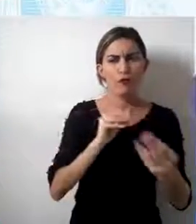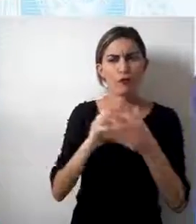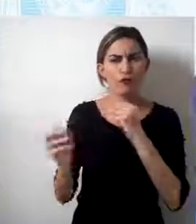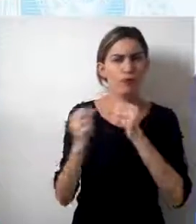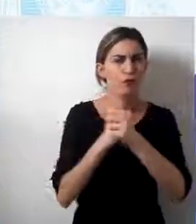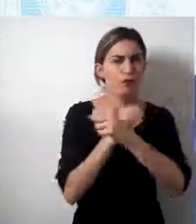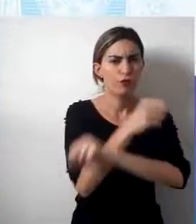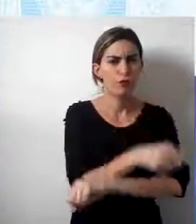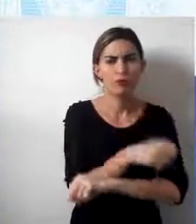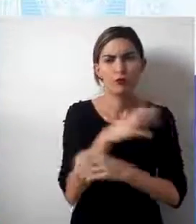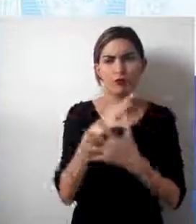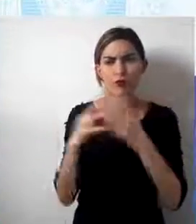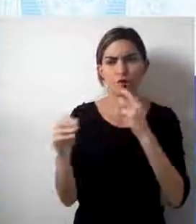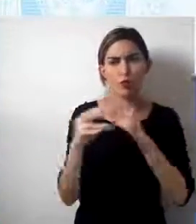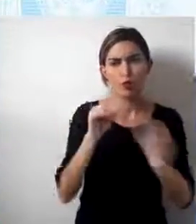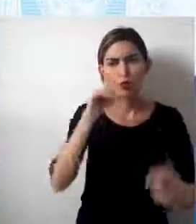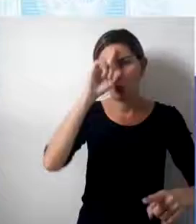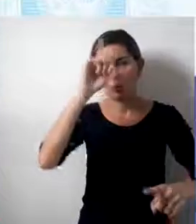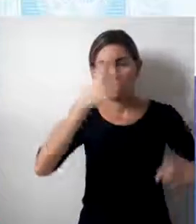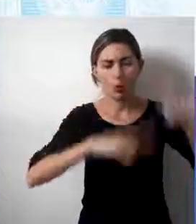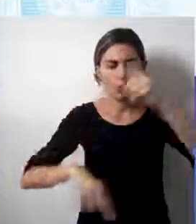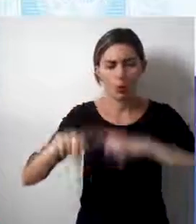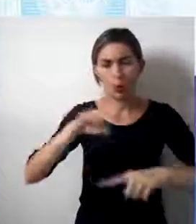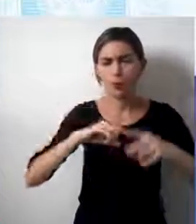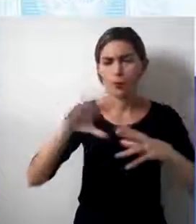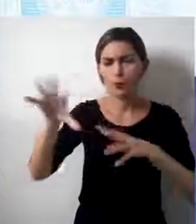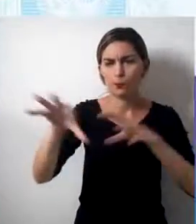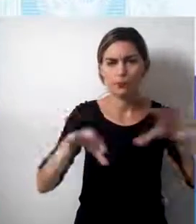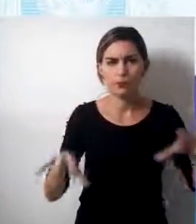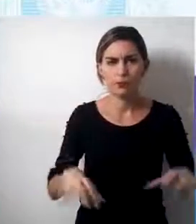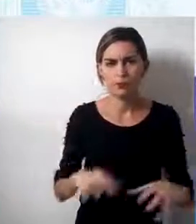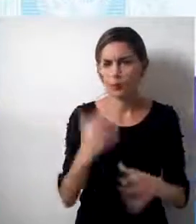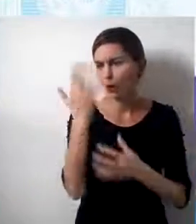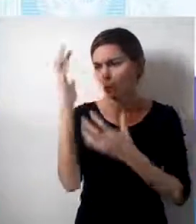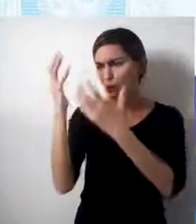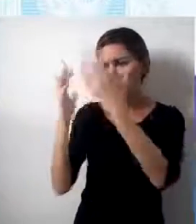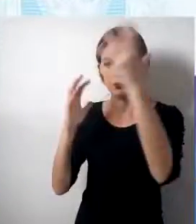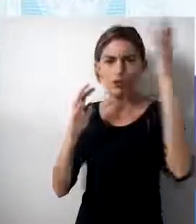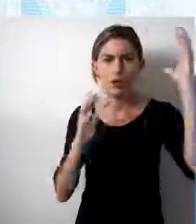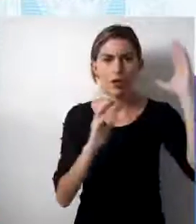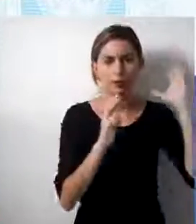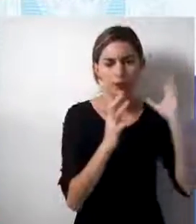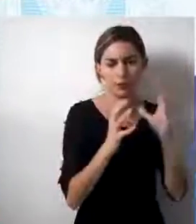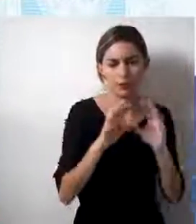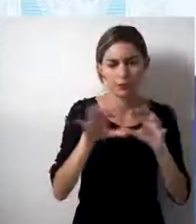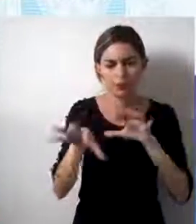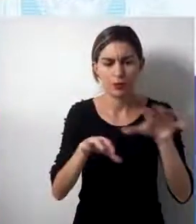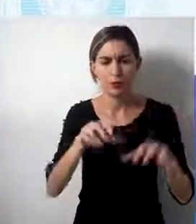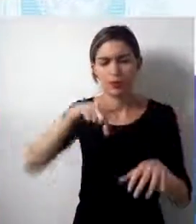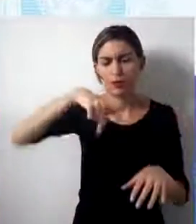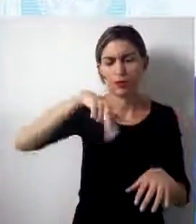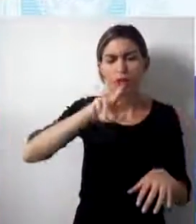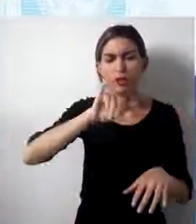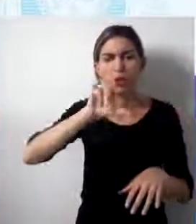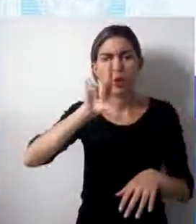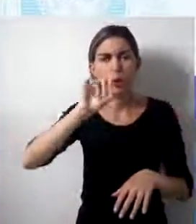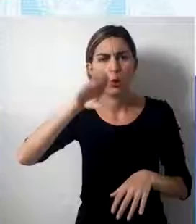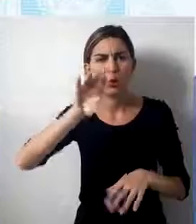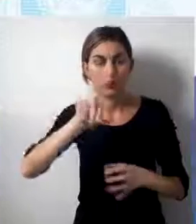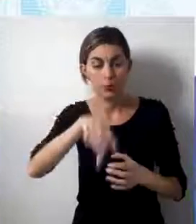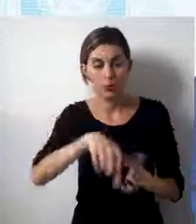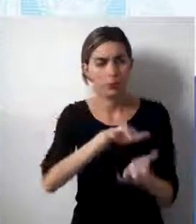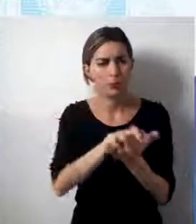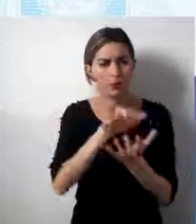escravos para sair do domínio dos seus senhores e ocupava algumas regiões dentro da mata, que eram os chamados quilombos. Aqui